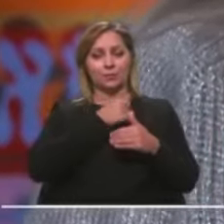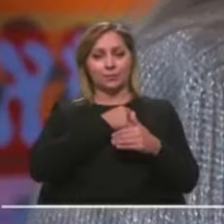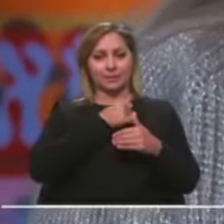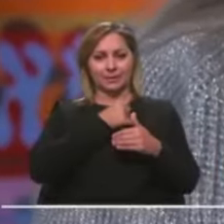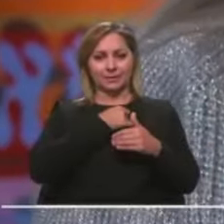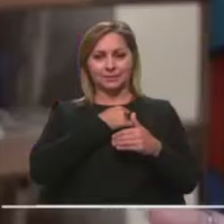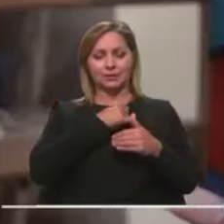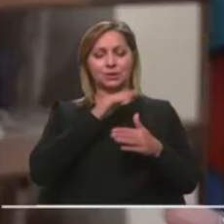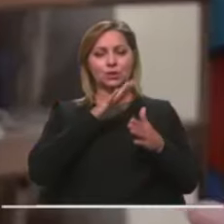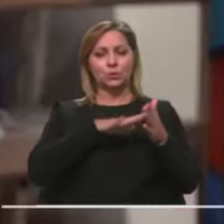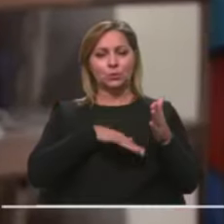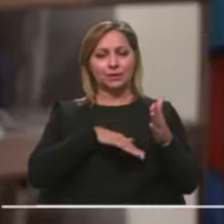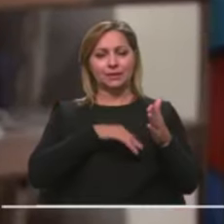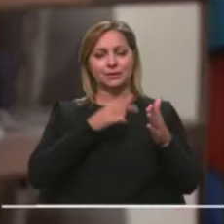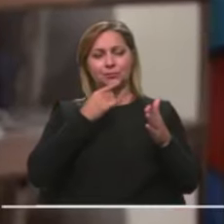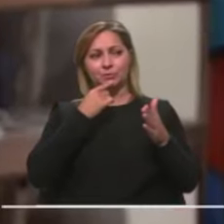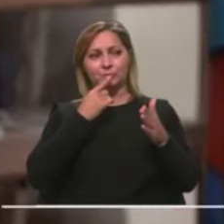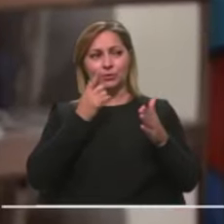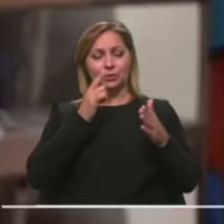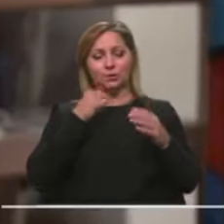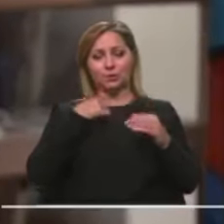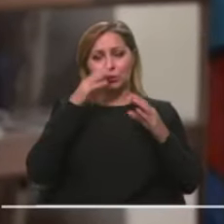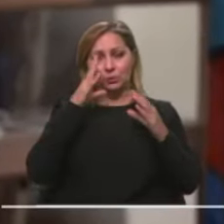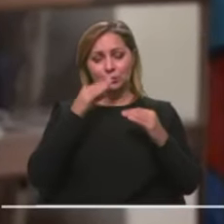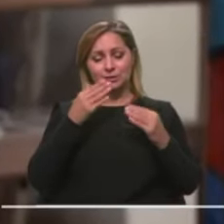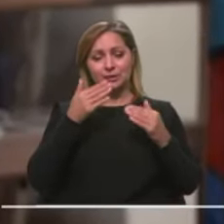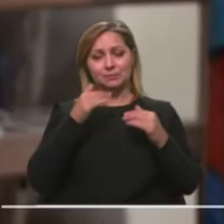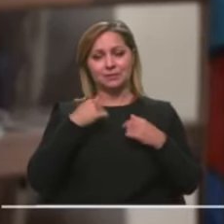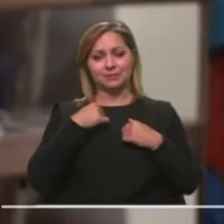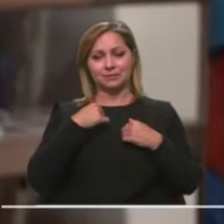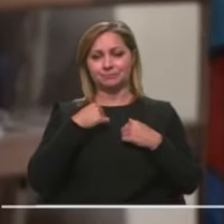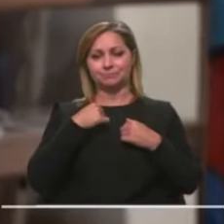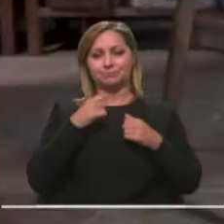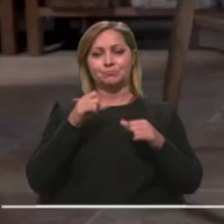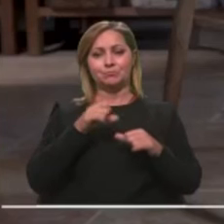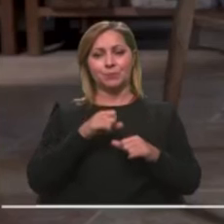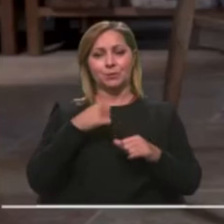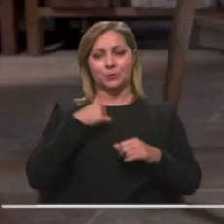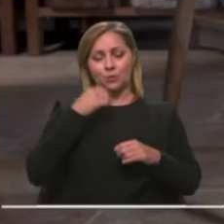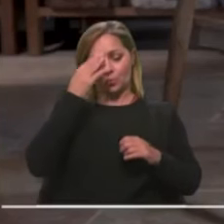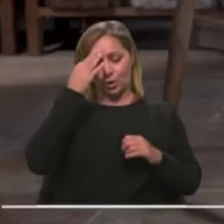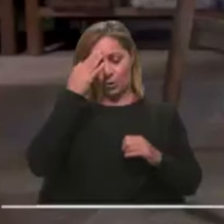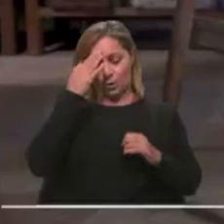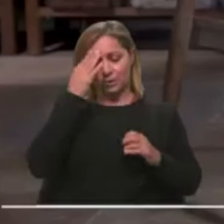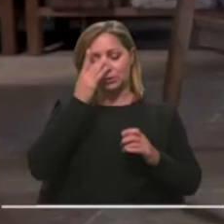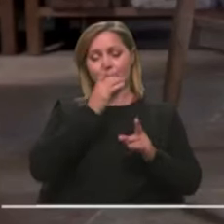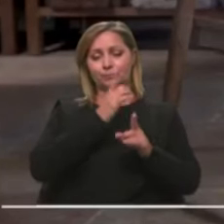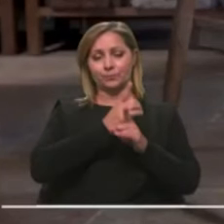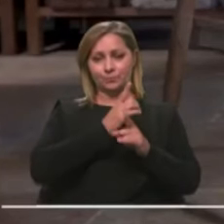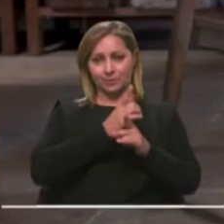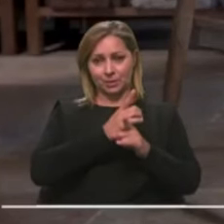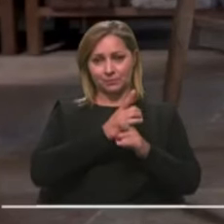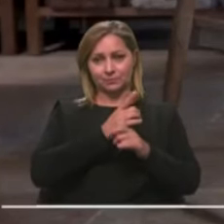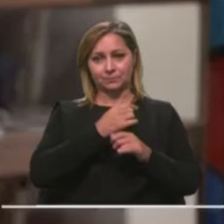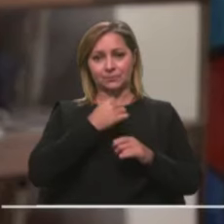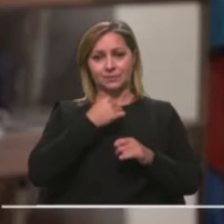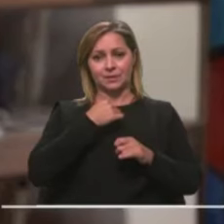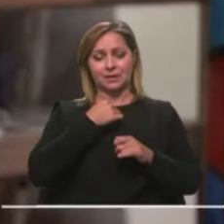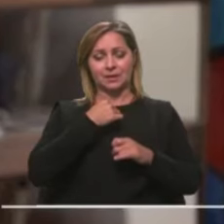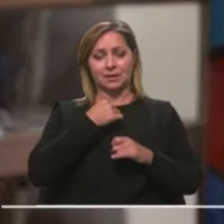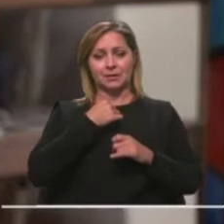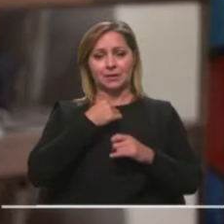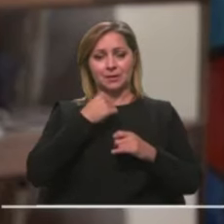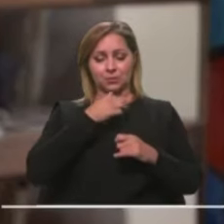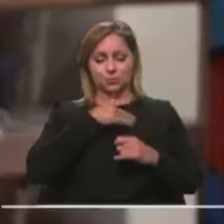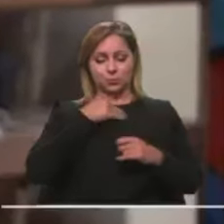meus colegas, não sei se iam receber ou não, mas é desconfortável. Eu acho mesmo. Não estaria bem, obviamente não